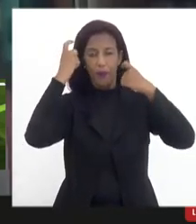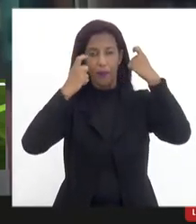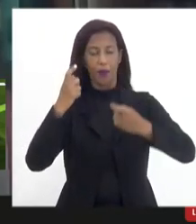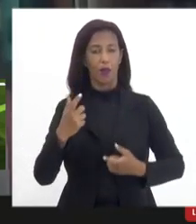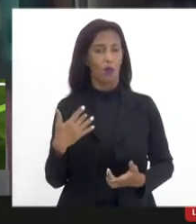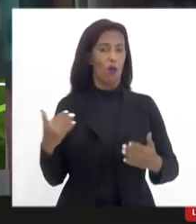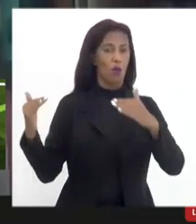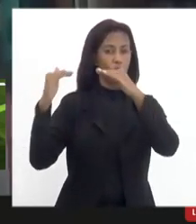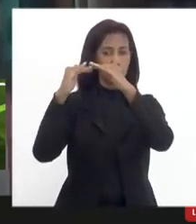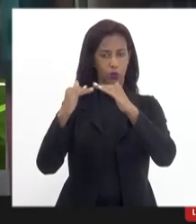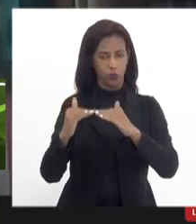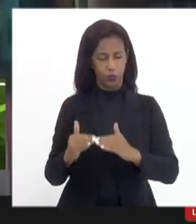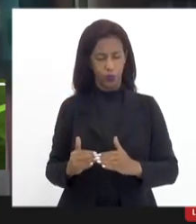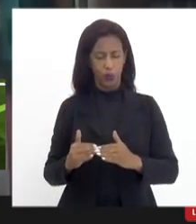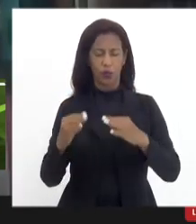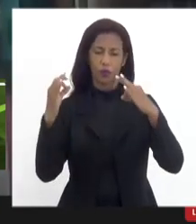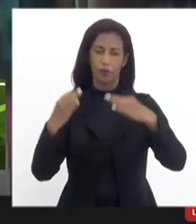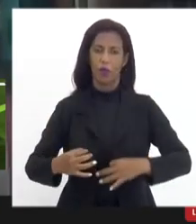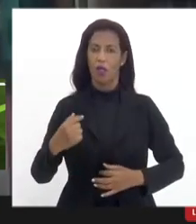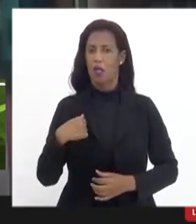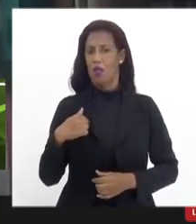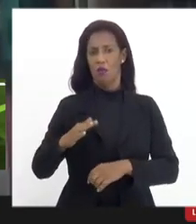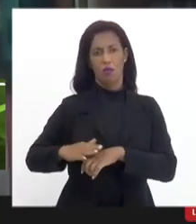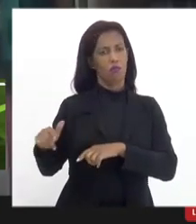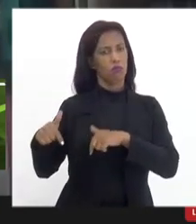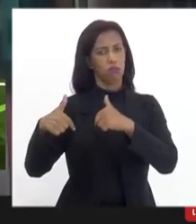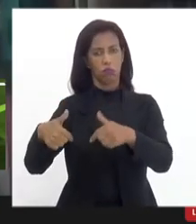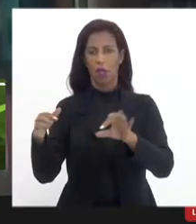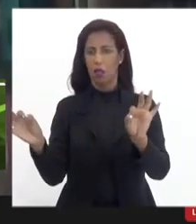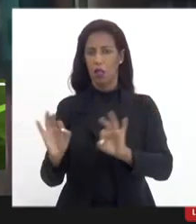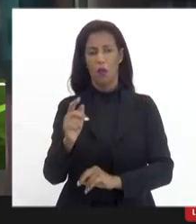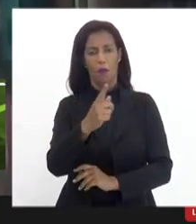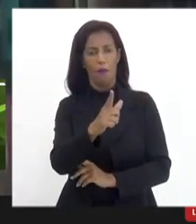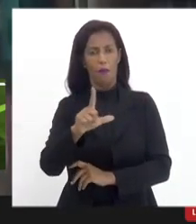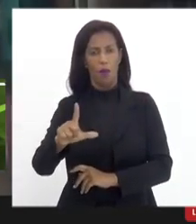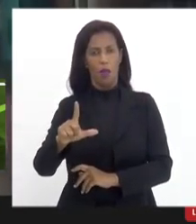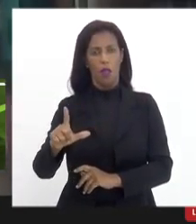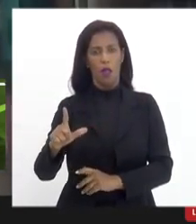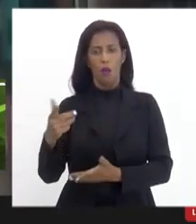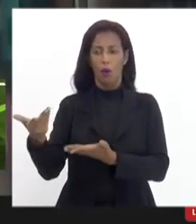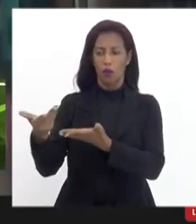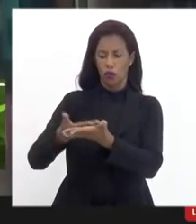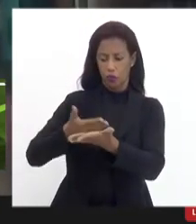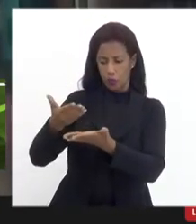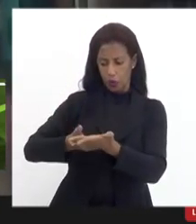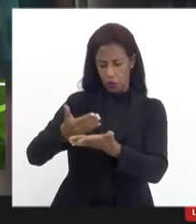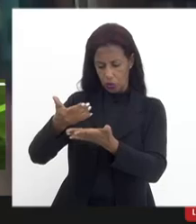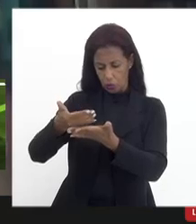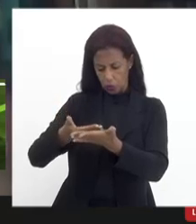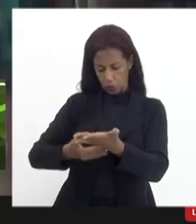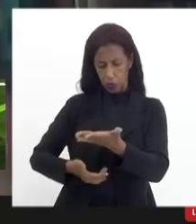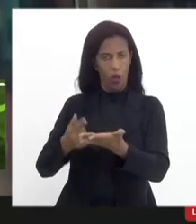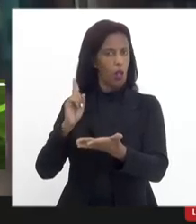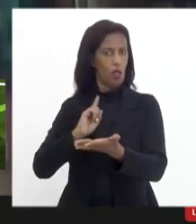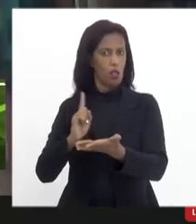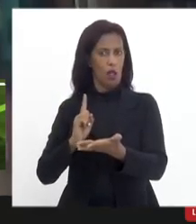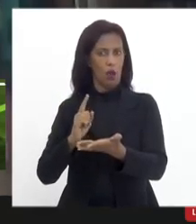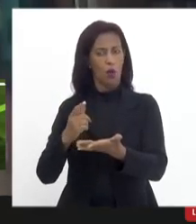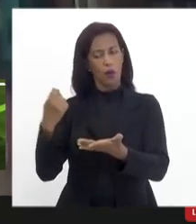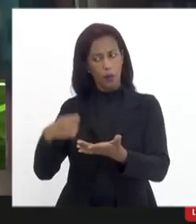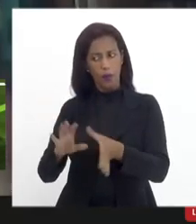eu concordo perfeitamente, eu não faço nenhum projeto só por conta da demanda. Além da demanda, eu tento coletivizar